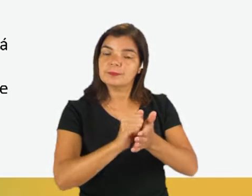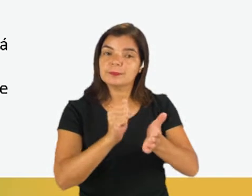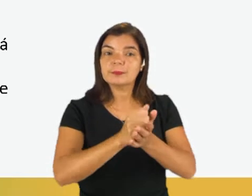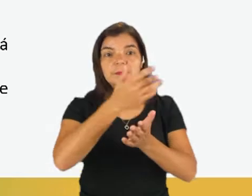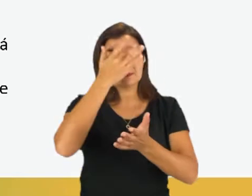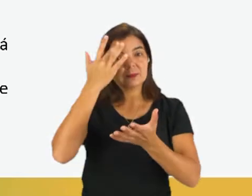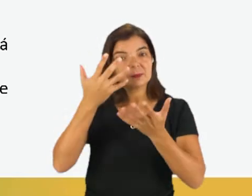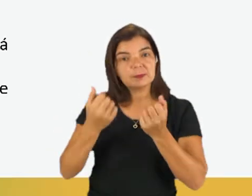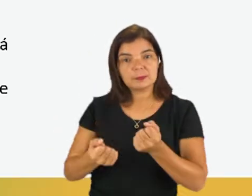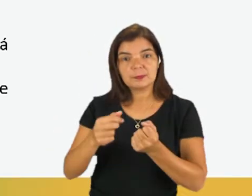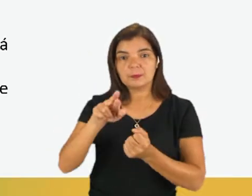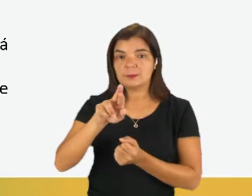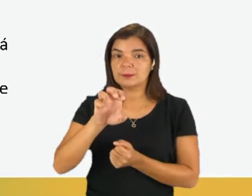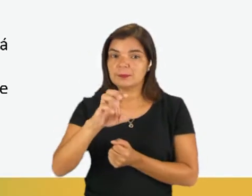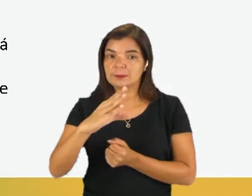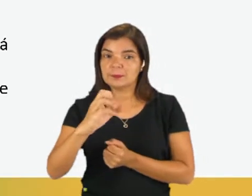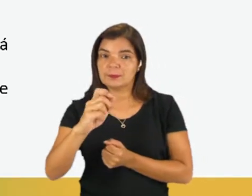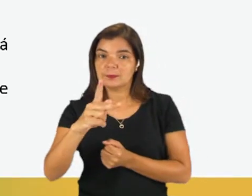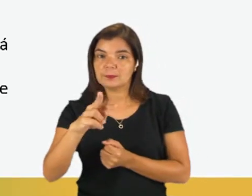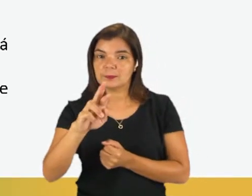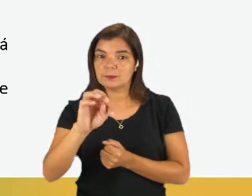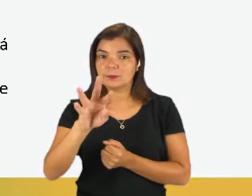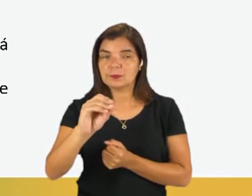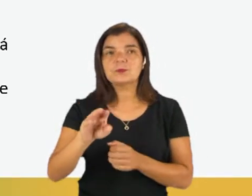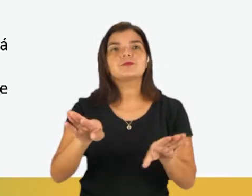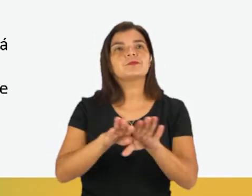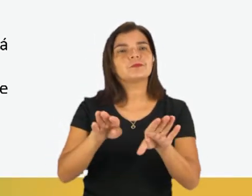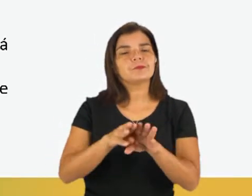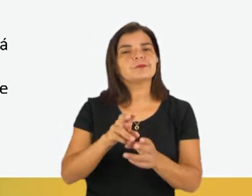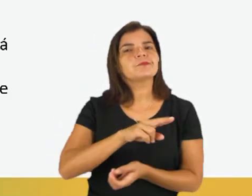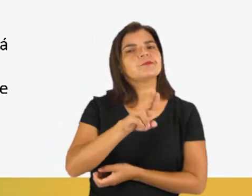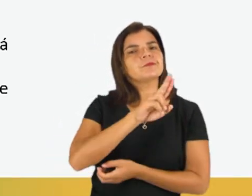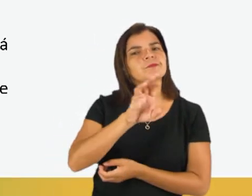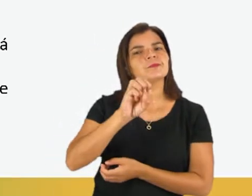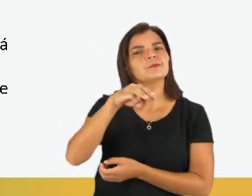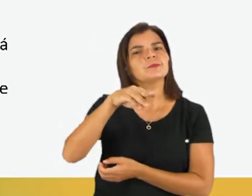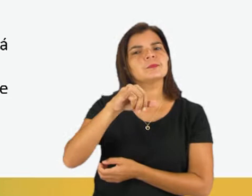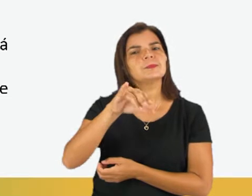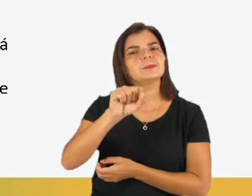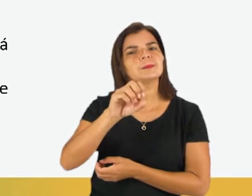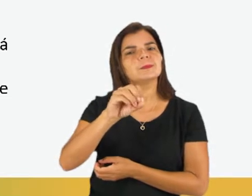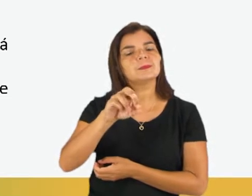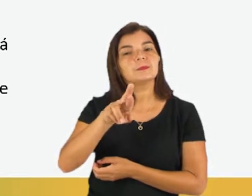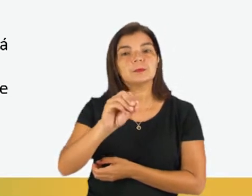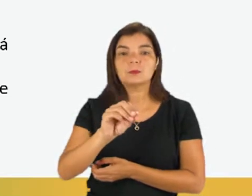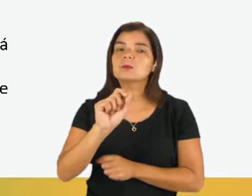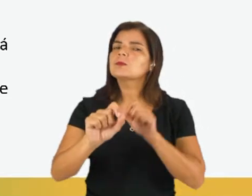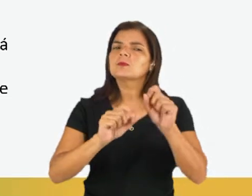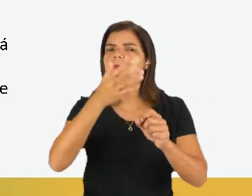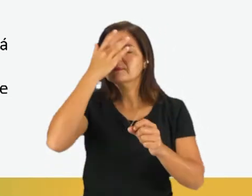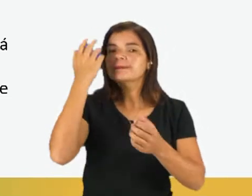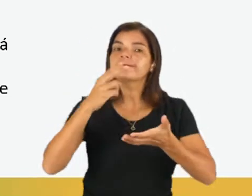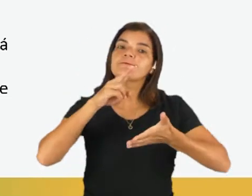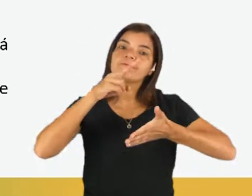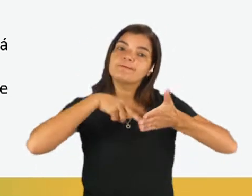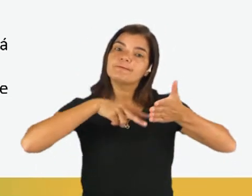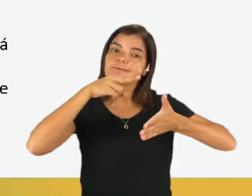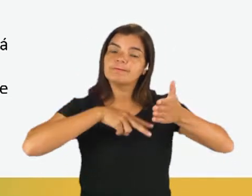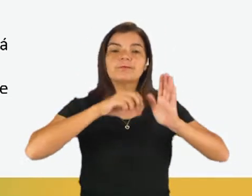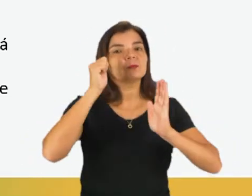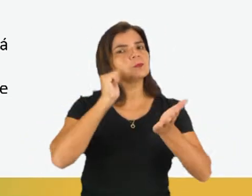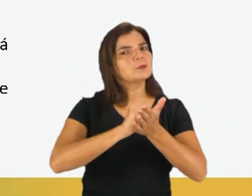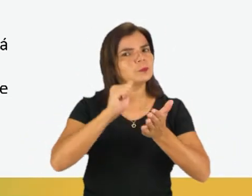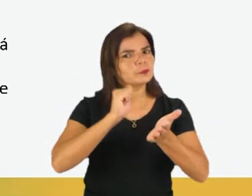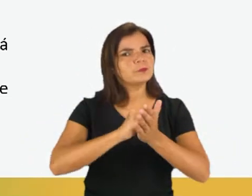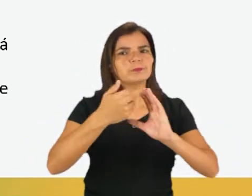receptor. O emissor, chamado também de locutor ou falante. O emissor é aquele que emite